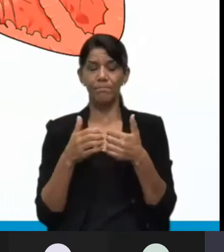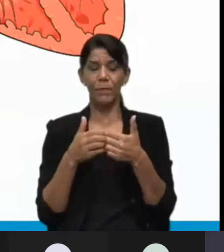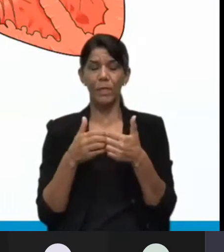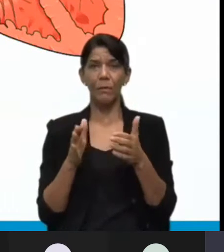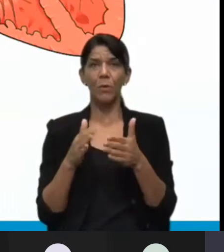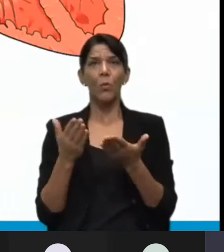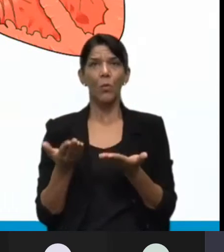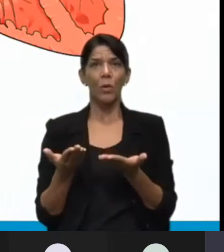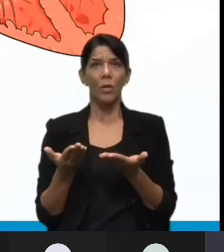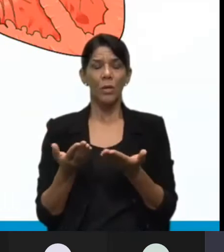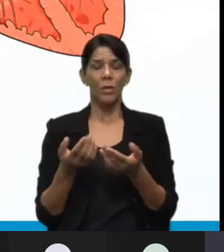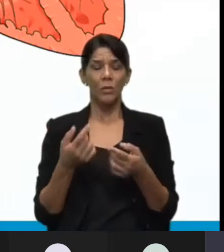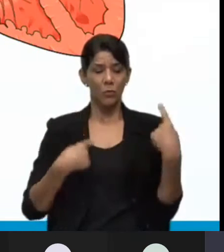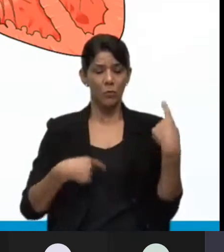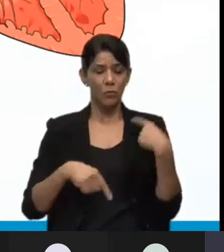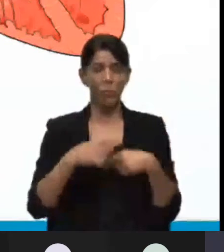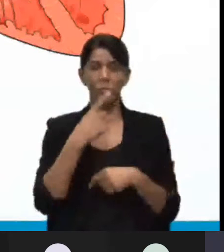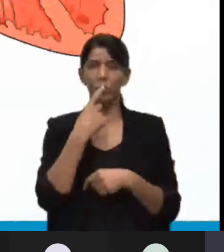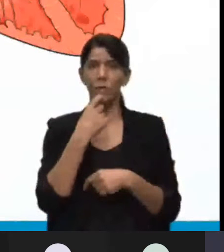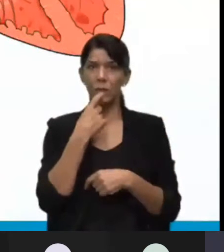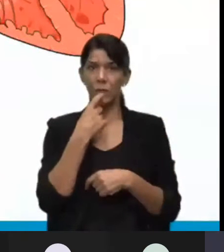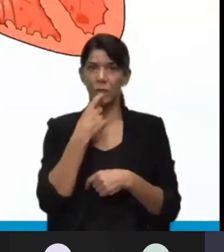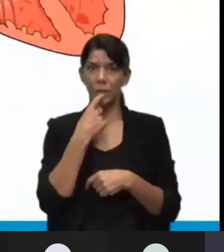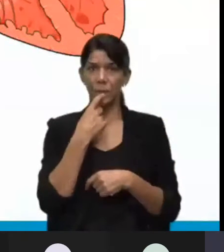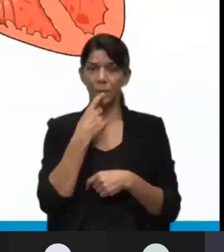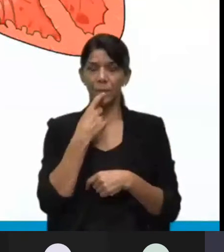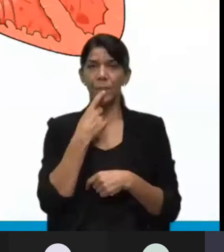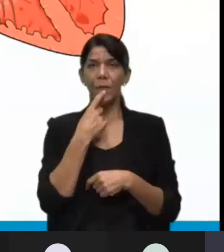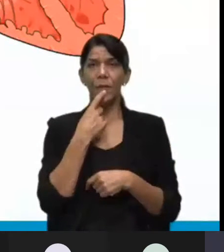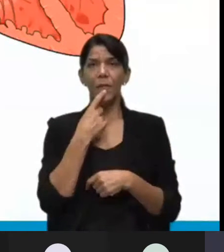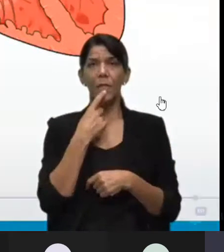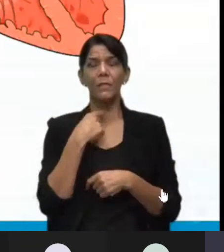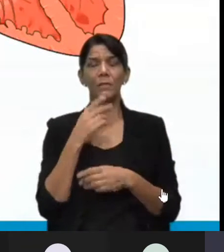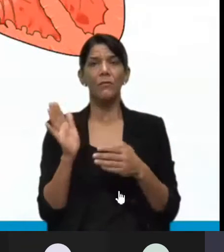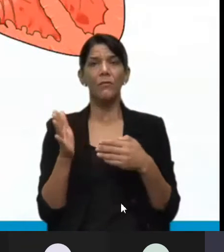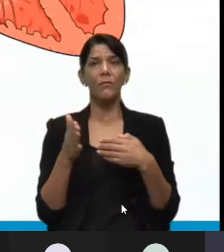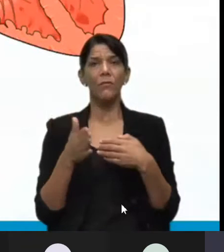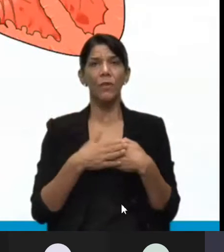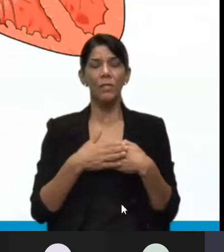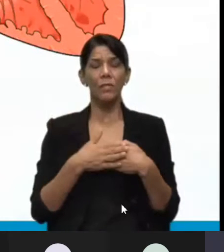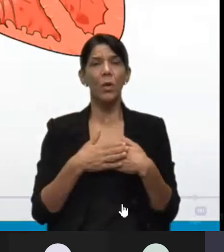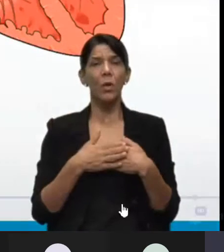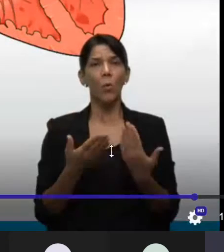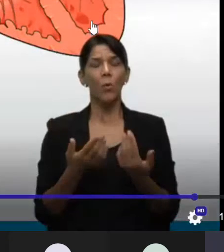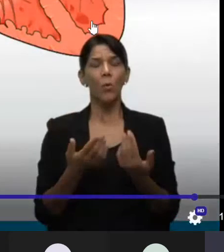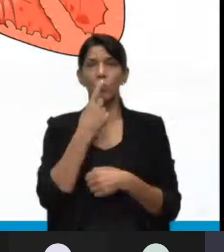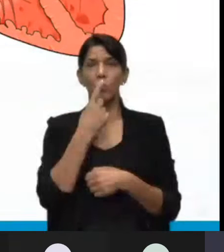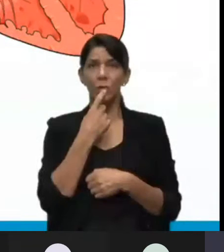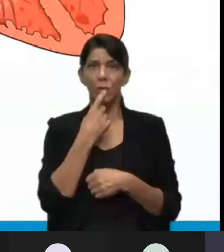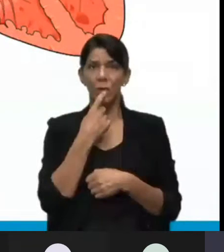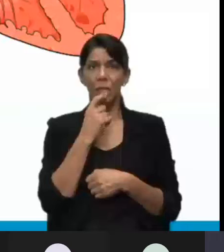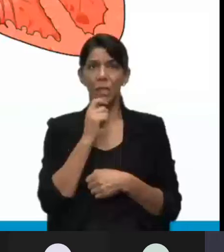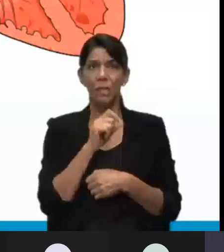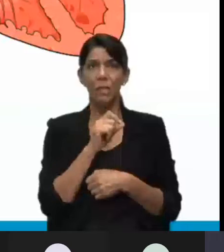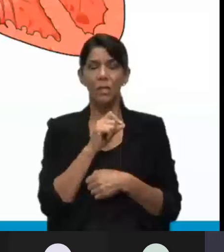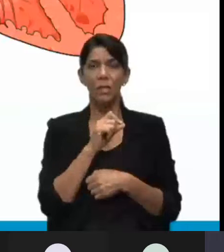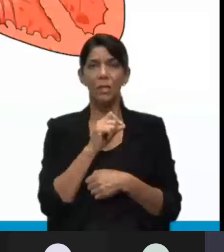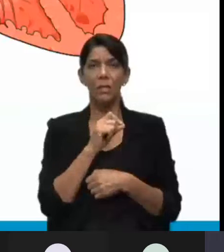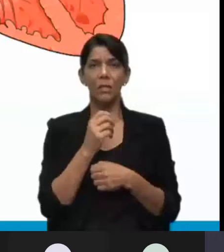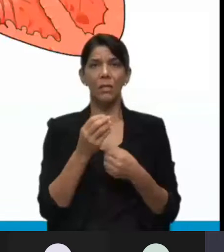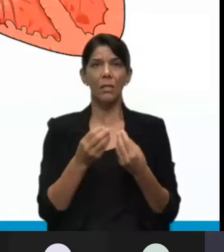abrem quando o fluxo de sangue vai passar através dela e se fecha, né, quando esse sangue ele vai